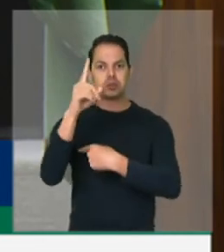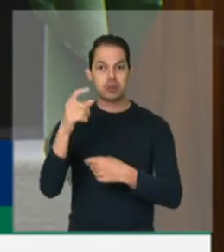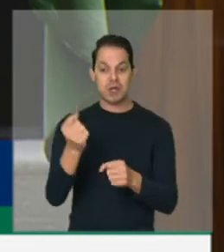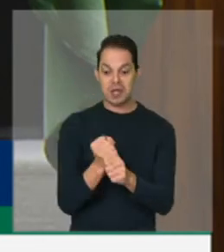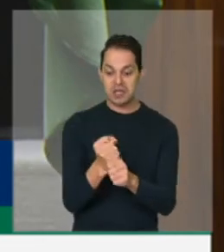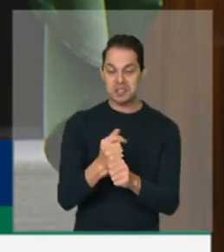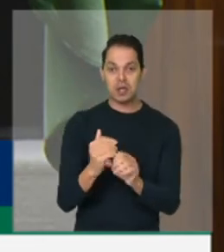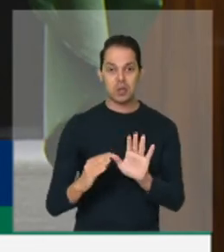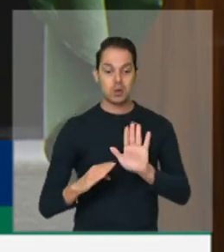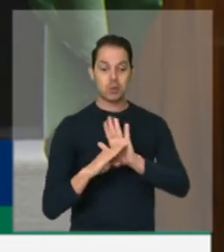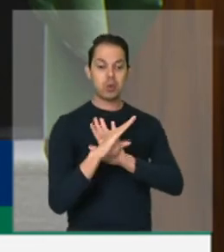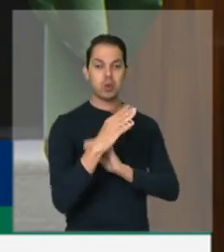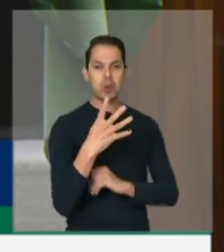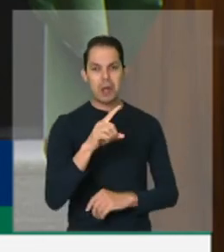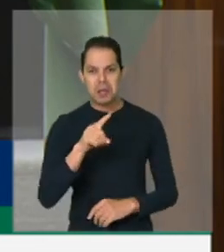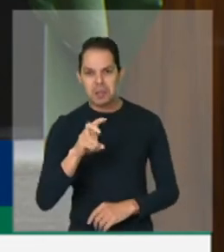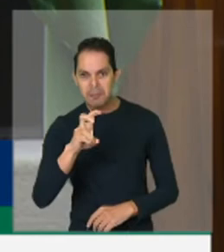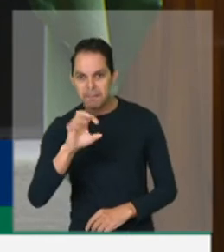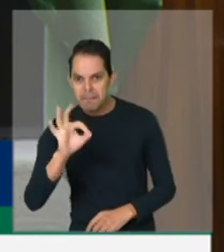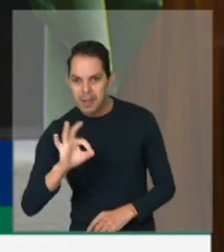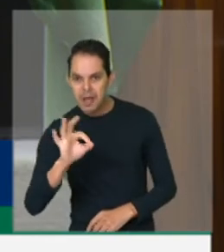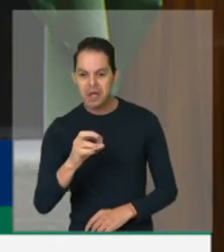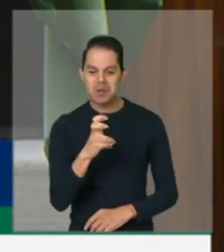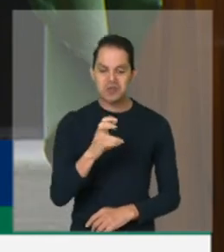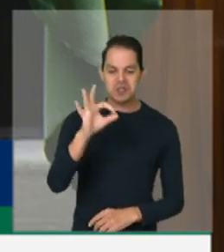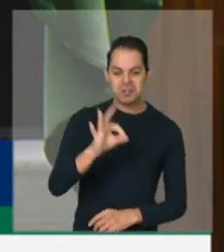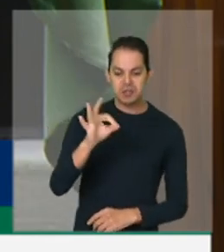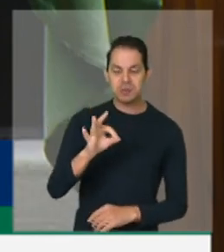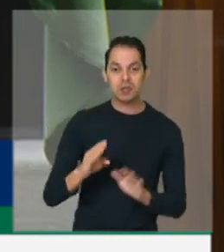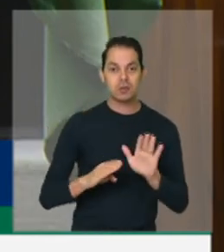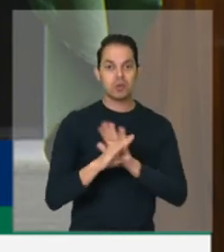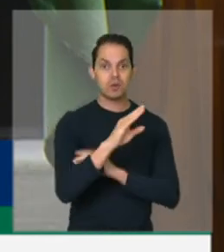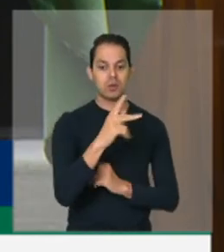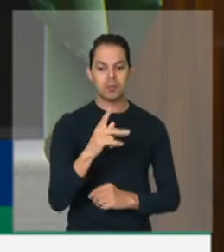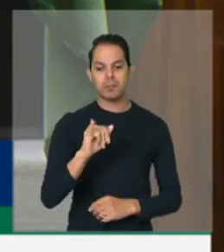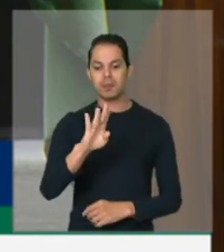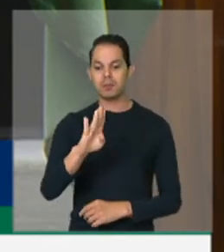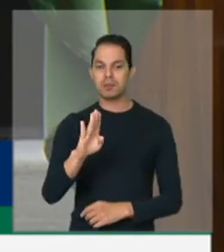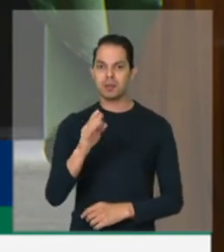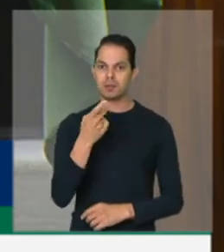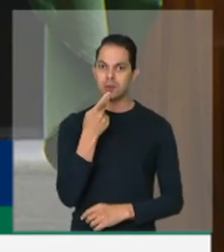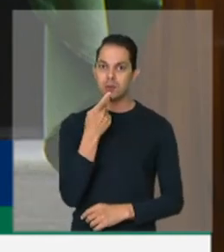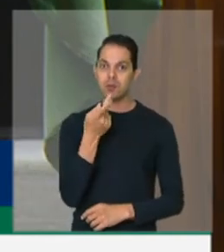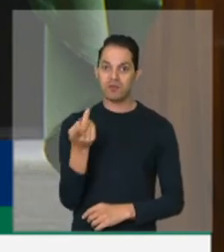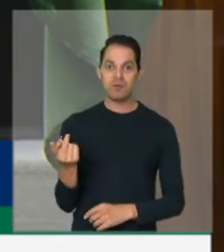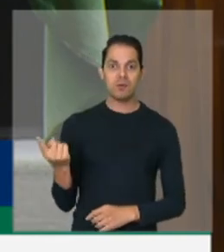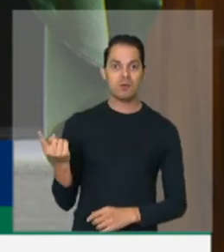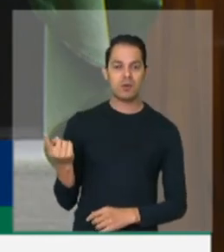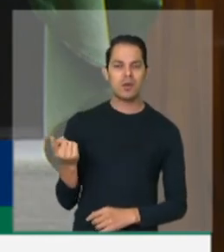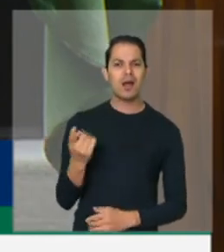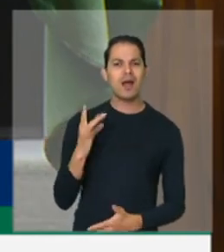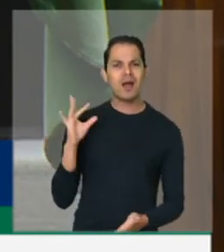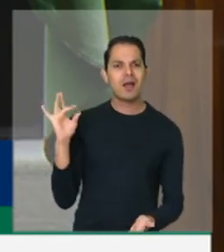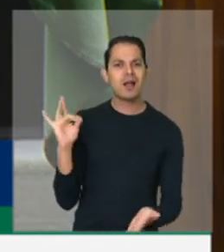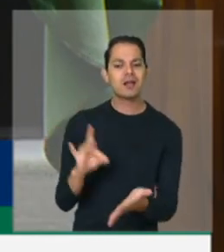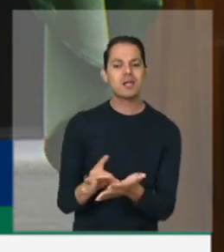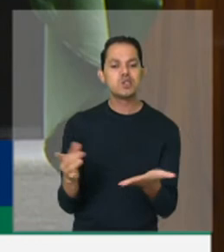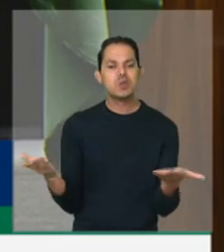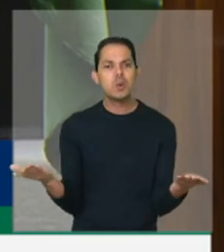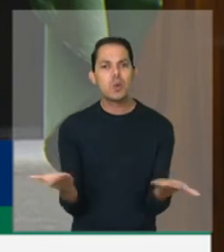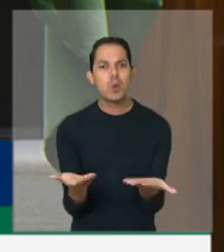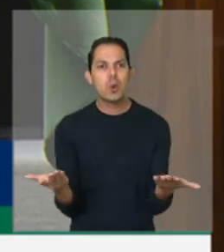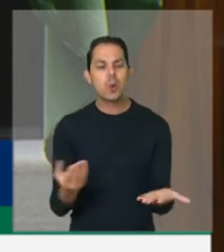crescer 5, 4,5, 5% do PIB. Ou seja, qual é a realidade hoje